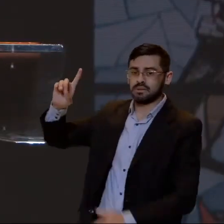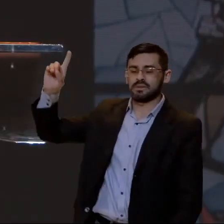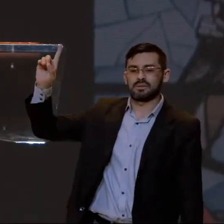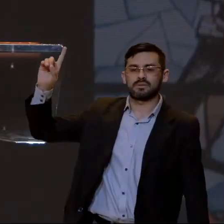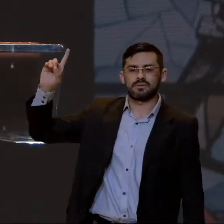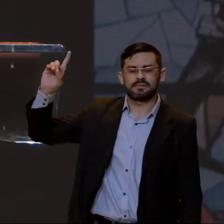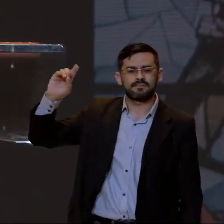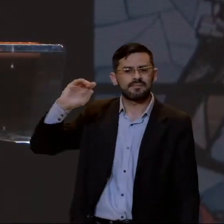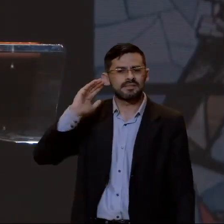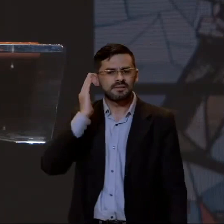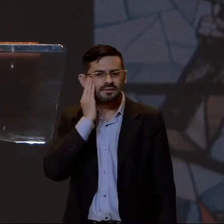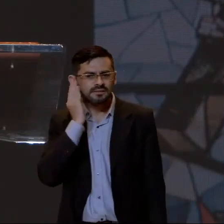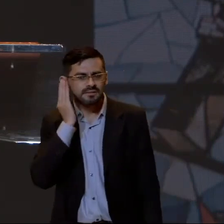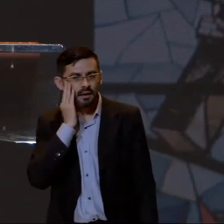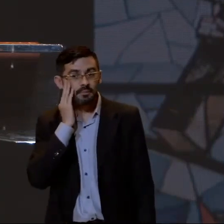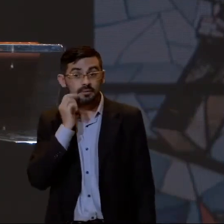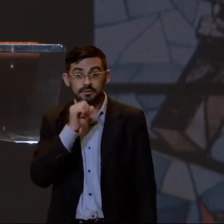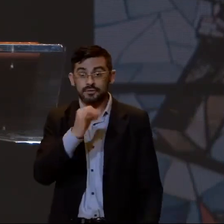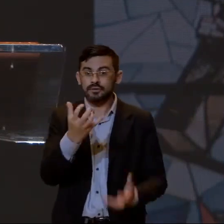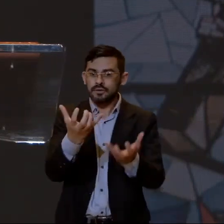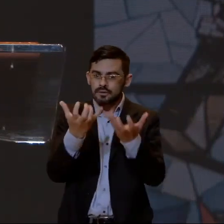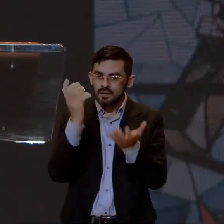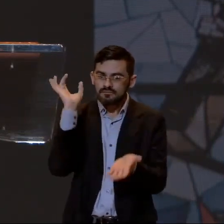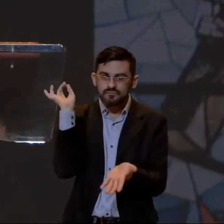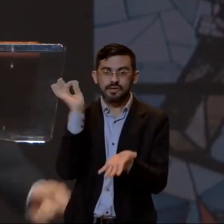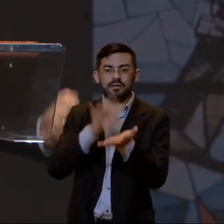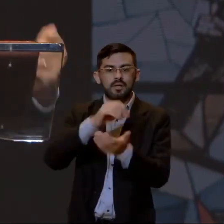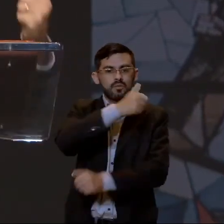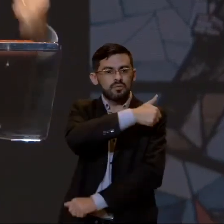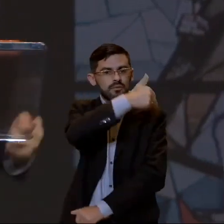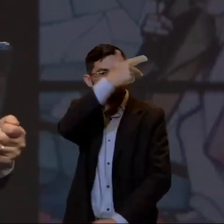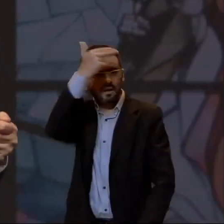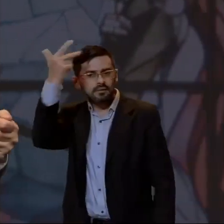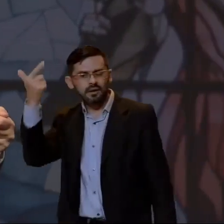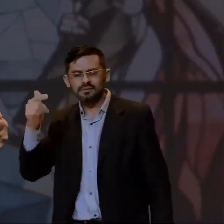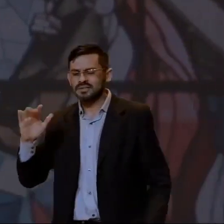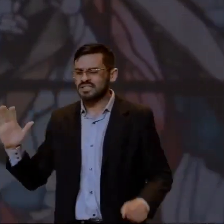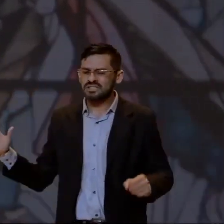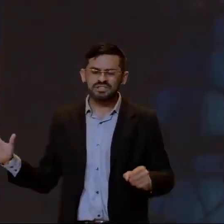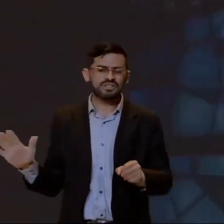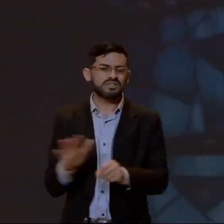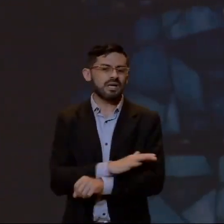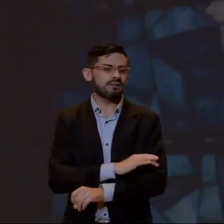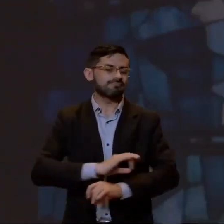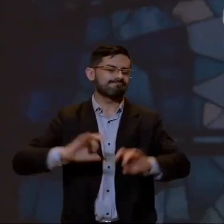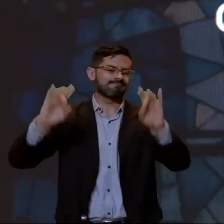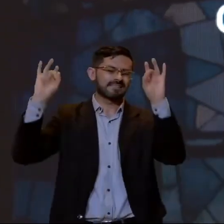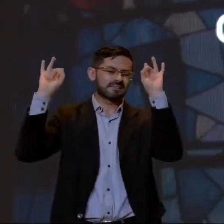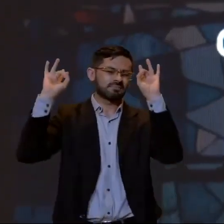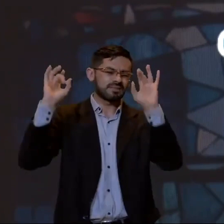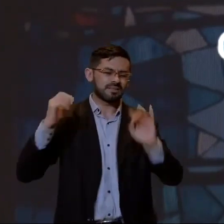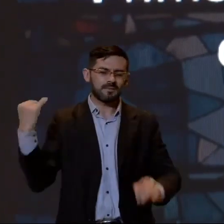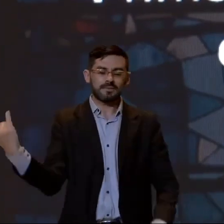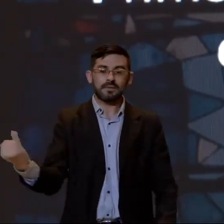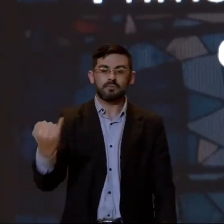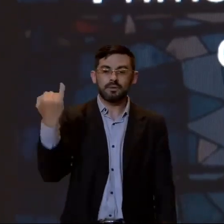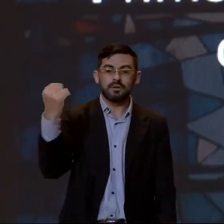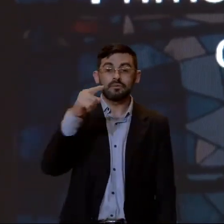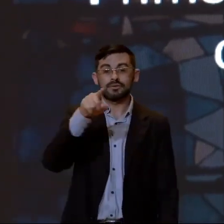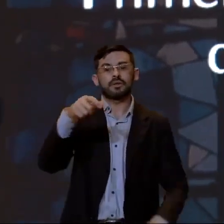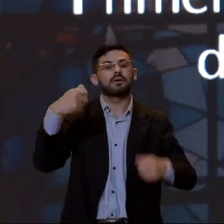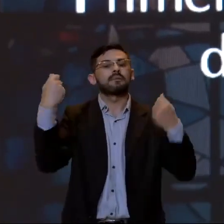Sabe, queridos, se você quiser viver um verdadeiro Natal, um Natal cheio de significado esse ano, você